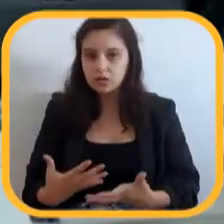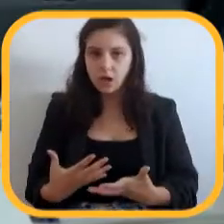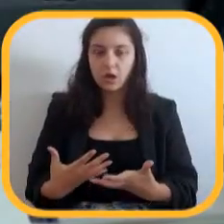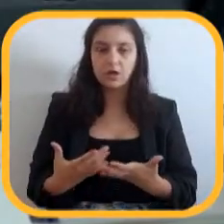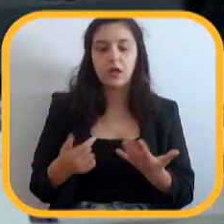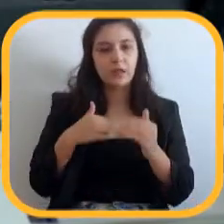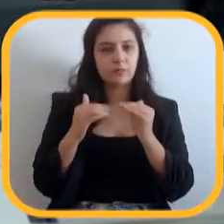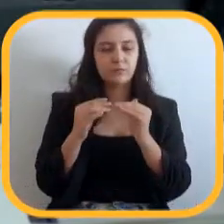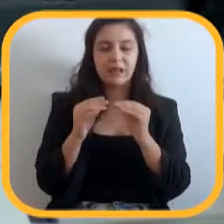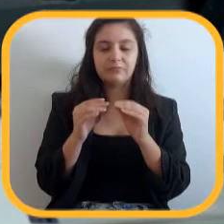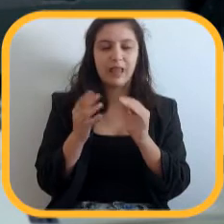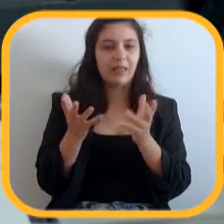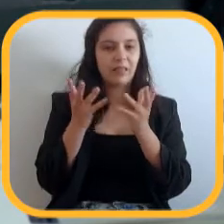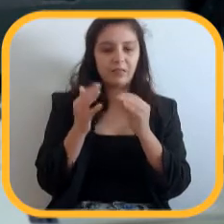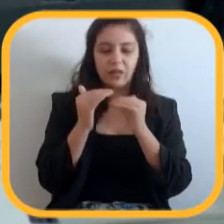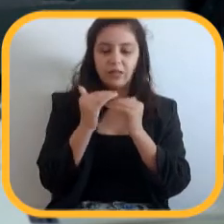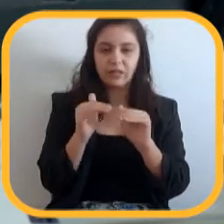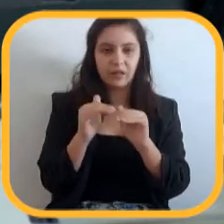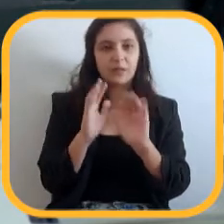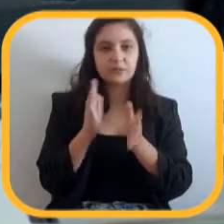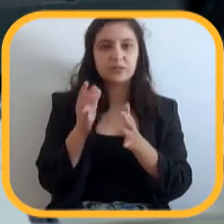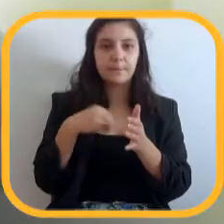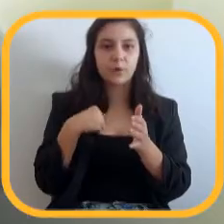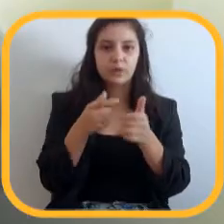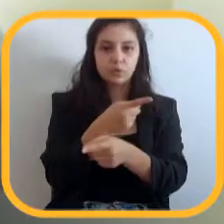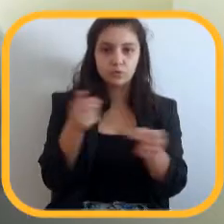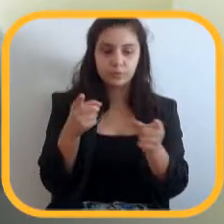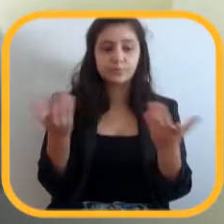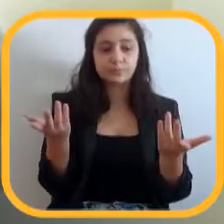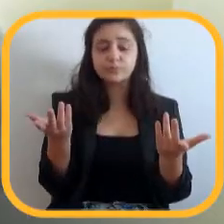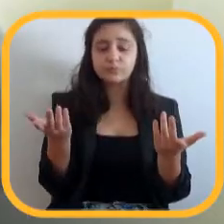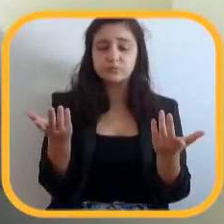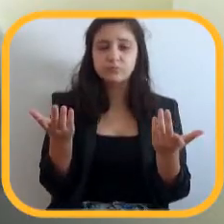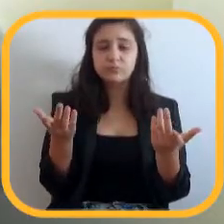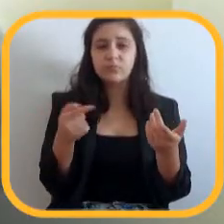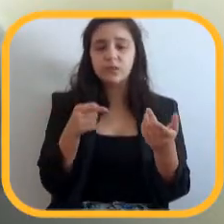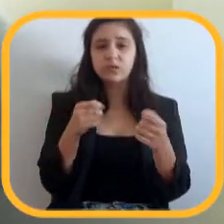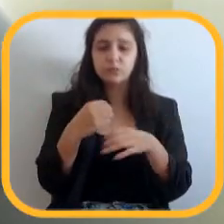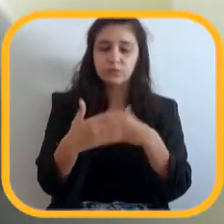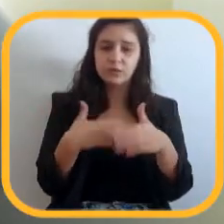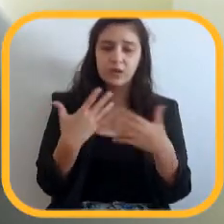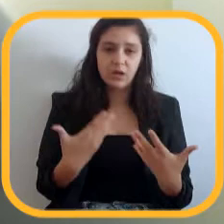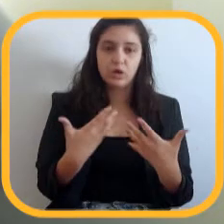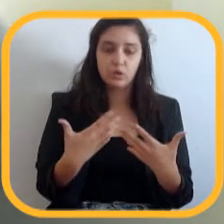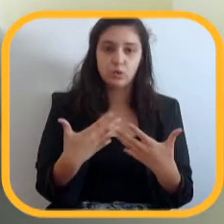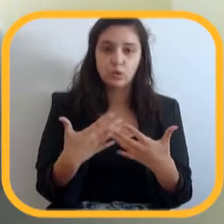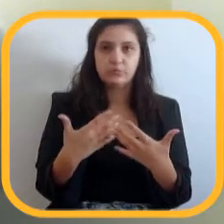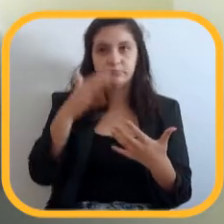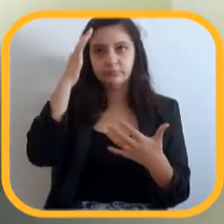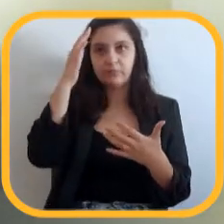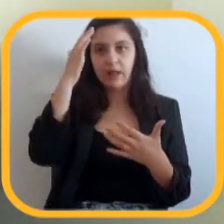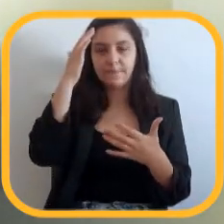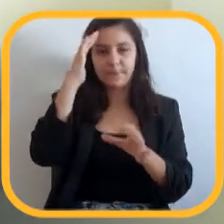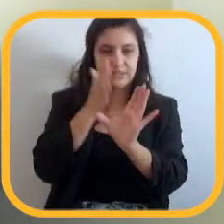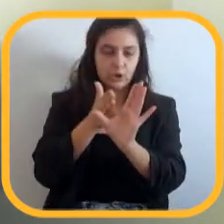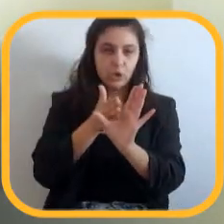tem de ser a preocupação de todos. Nesse processo, acho que é preciso, primeiro, um grande acompanhamento psicológico, seja por